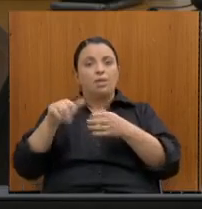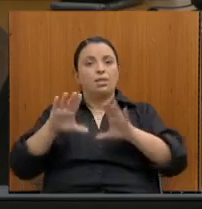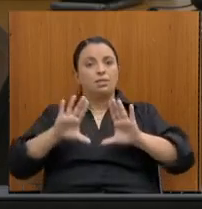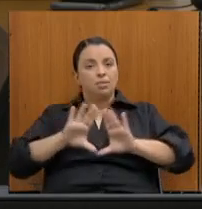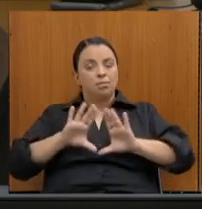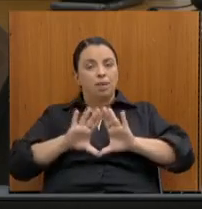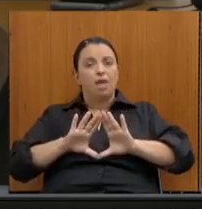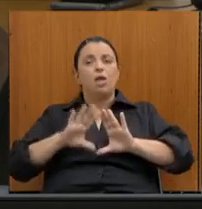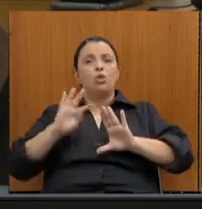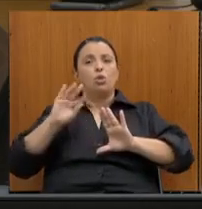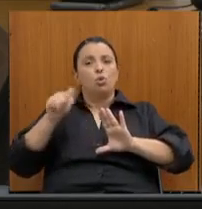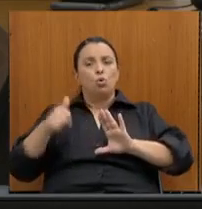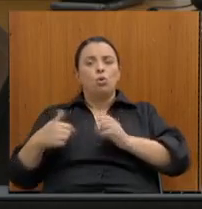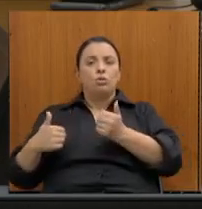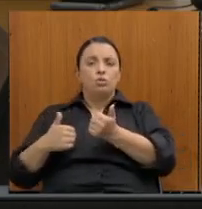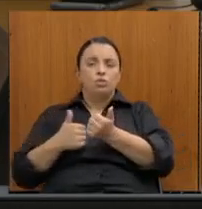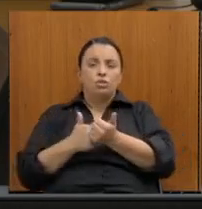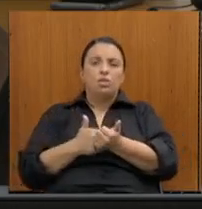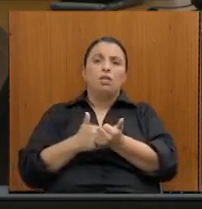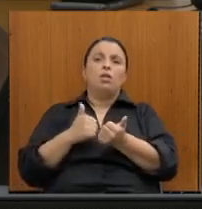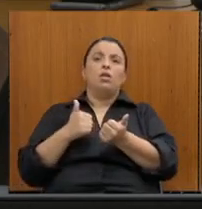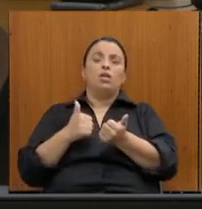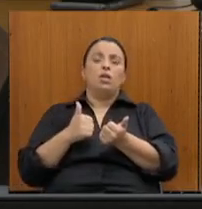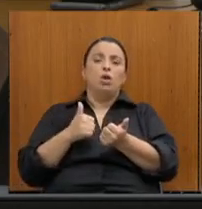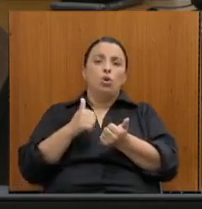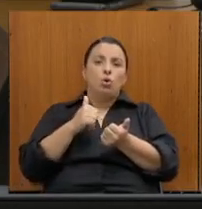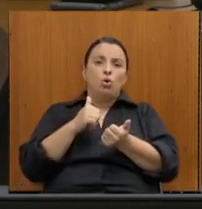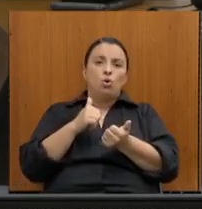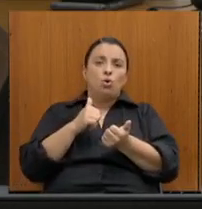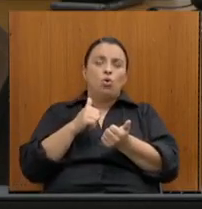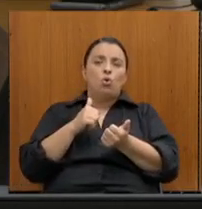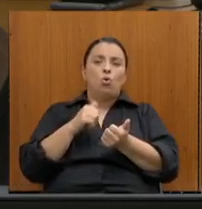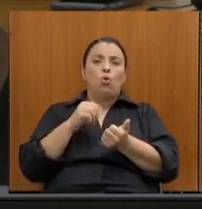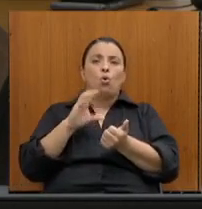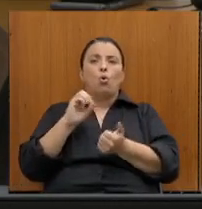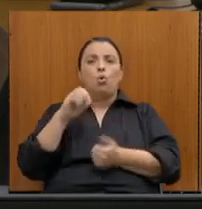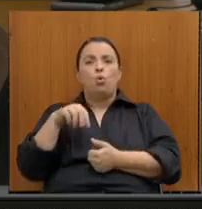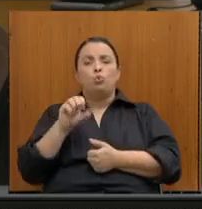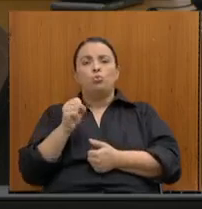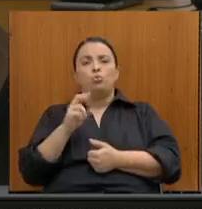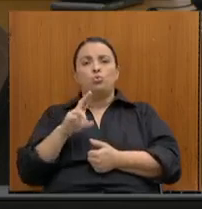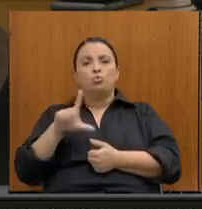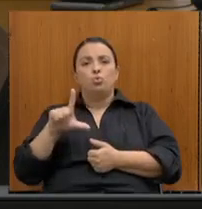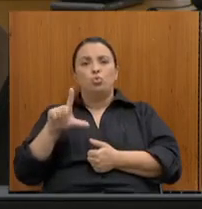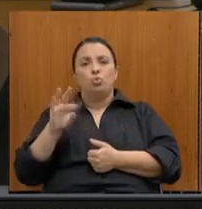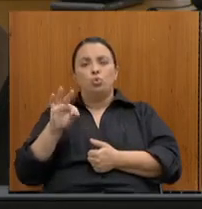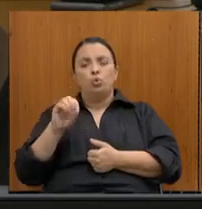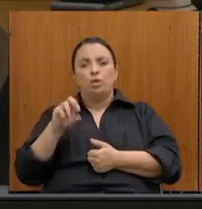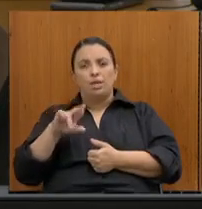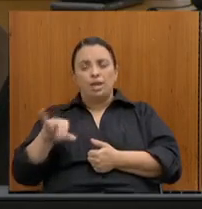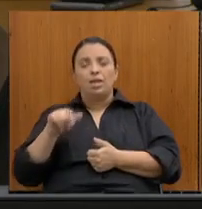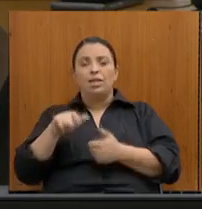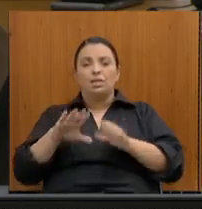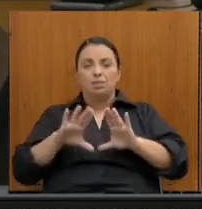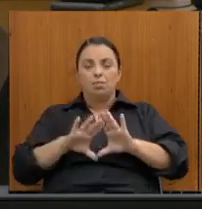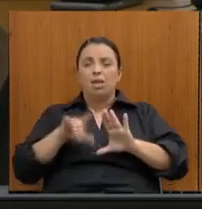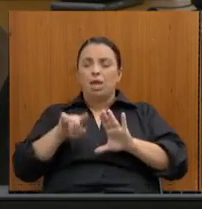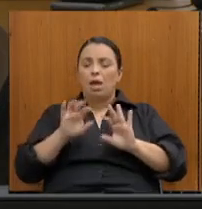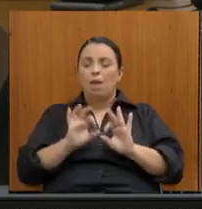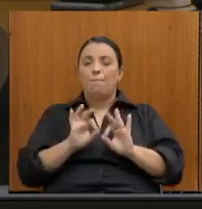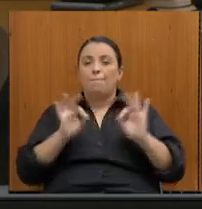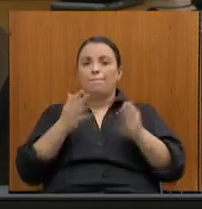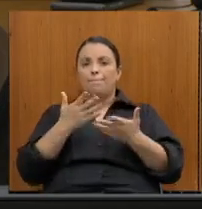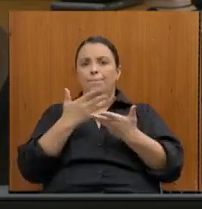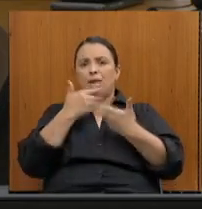toda Assessoria consultoria da Assembleia que realmente do teu carros é a melhor Consultoria